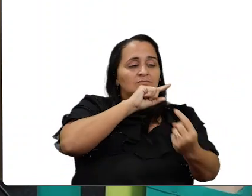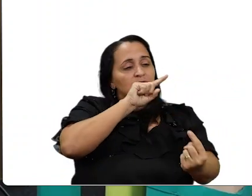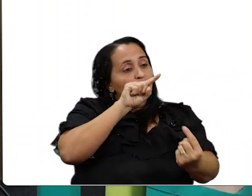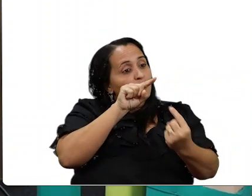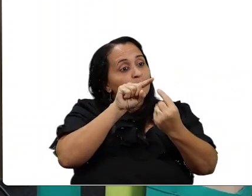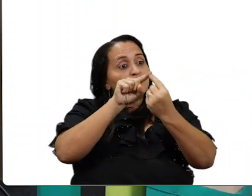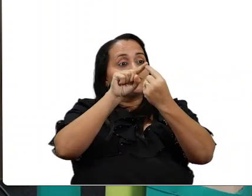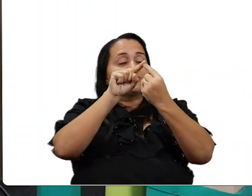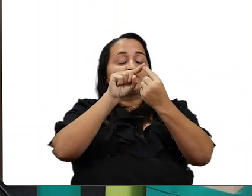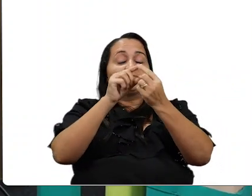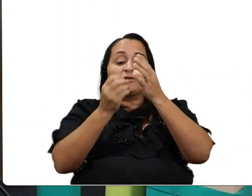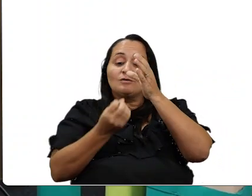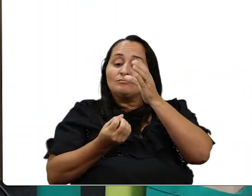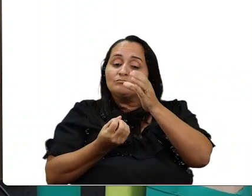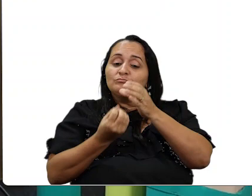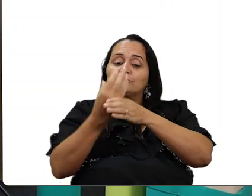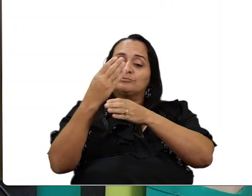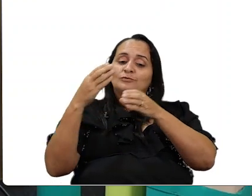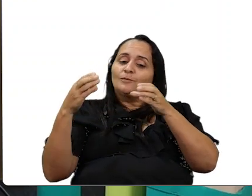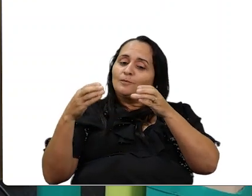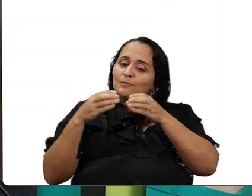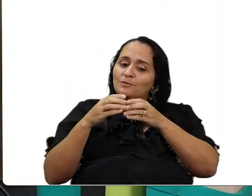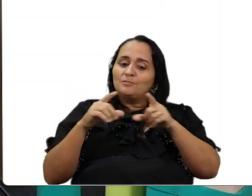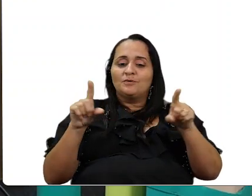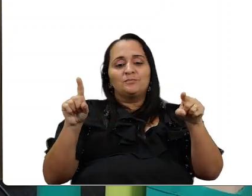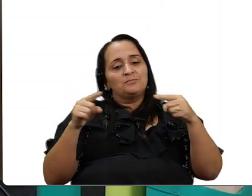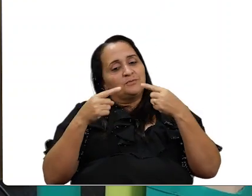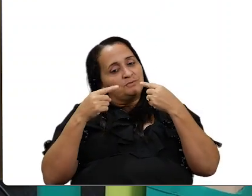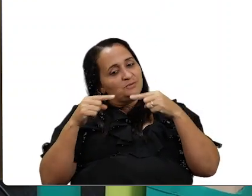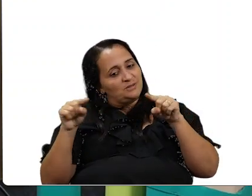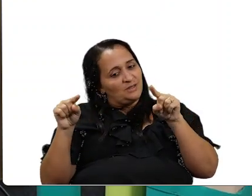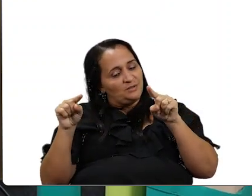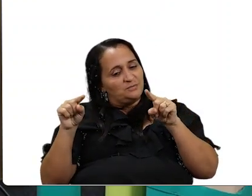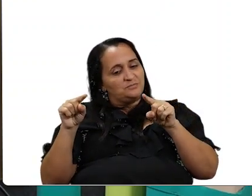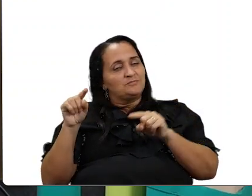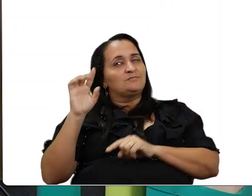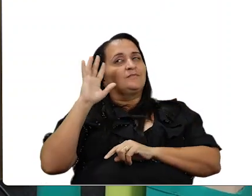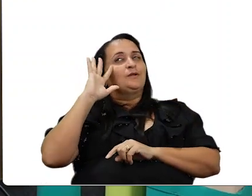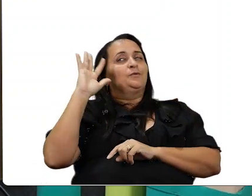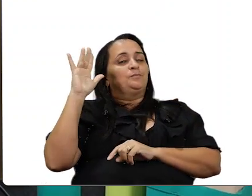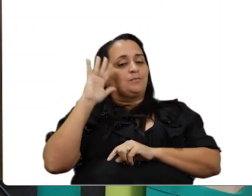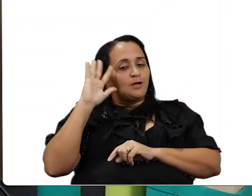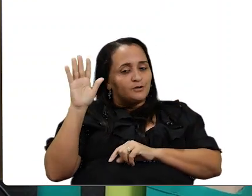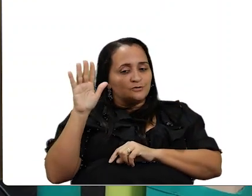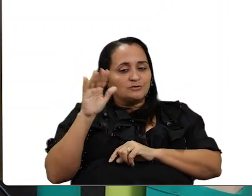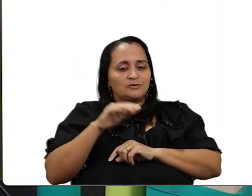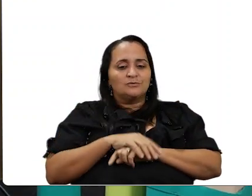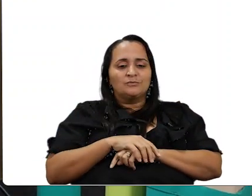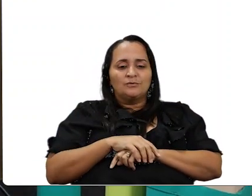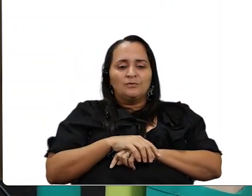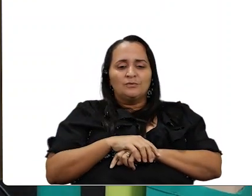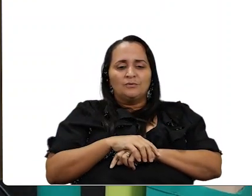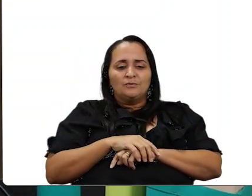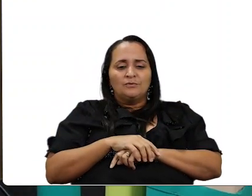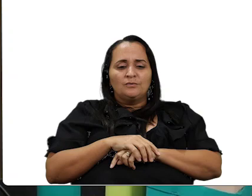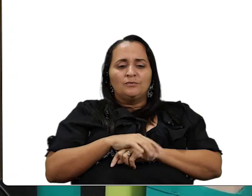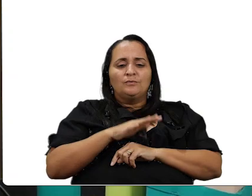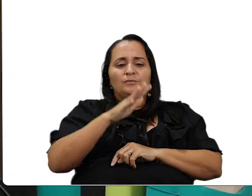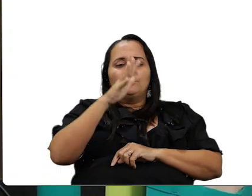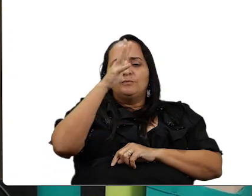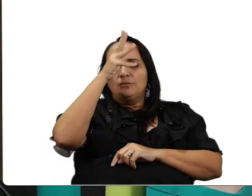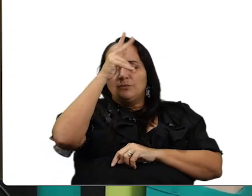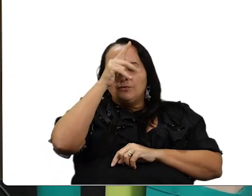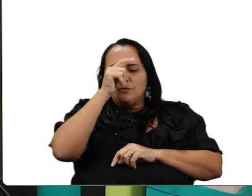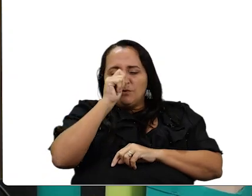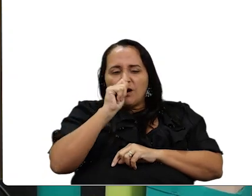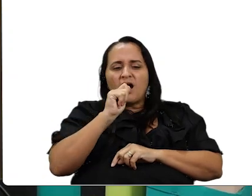objetivo montar uma banda musical. Olha, eu imagino o galo cantando a música